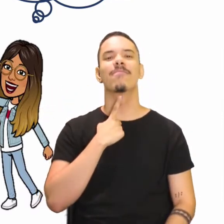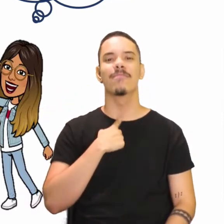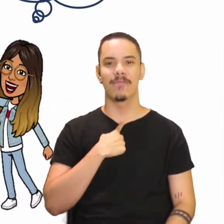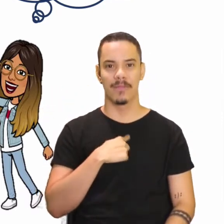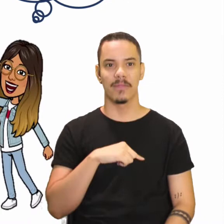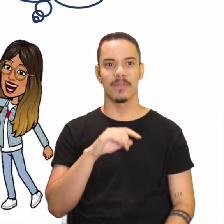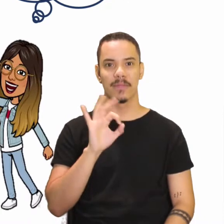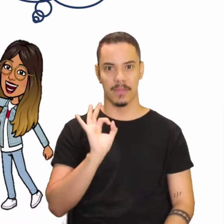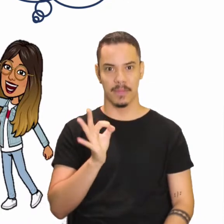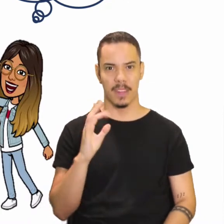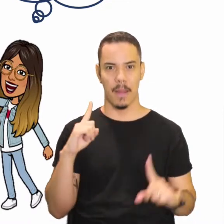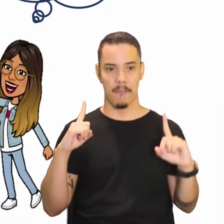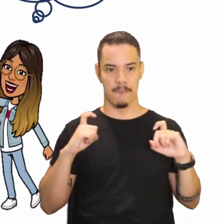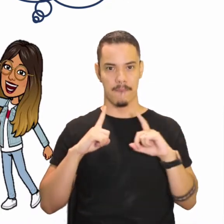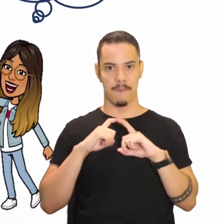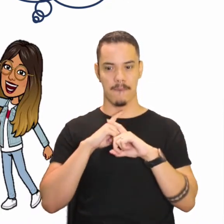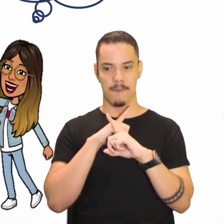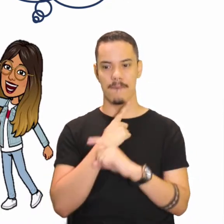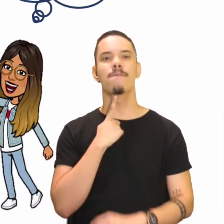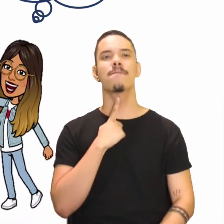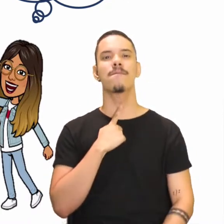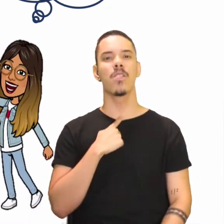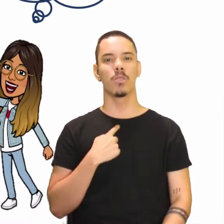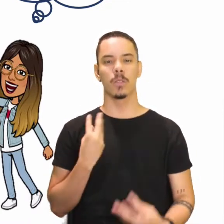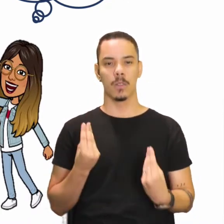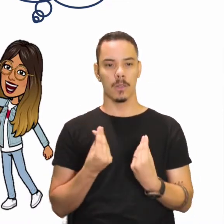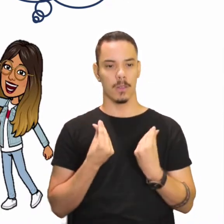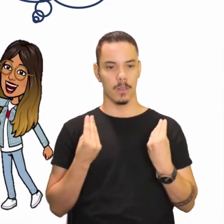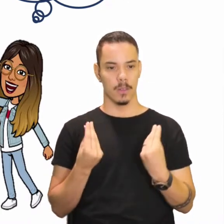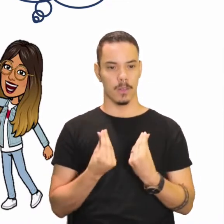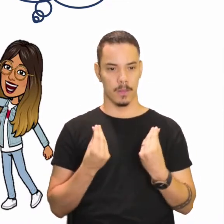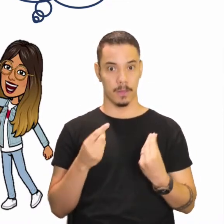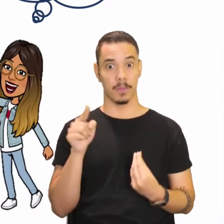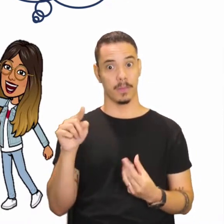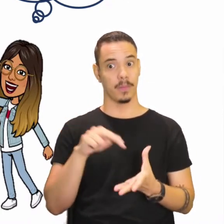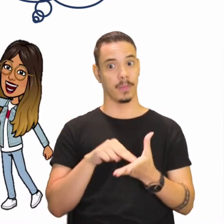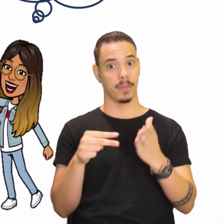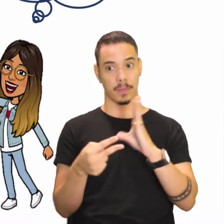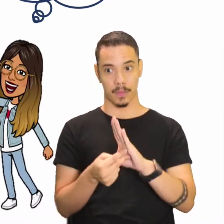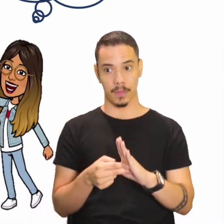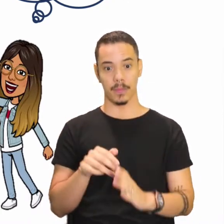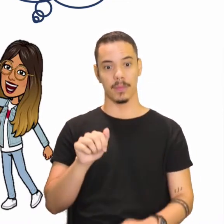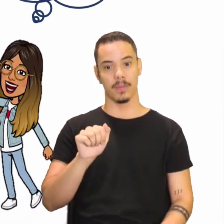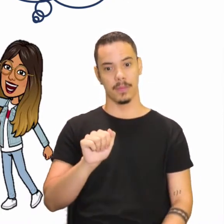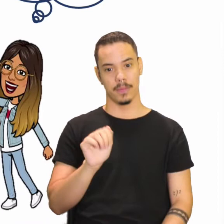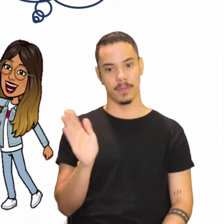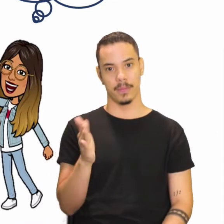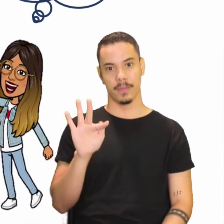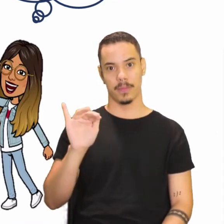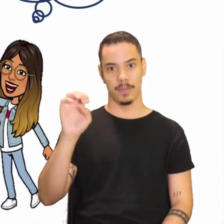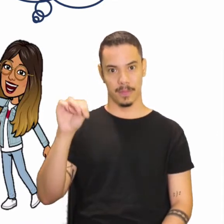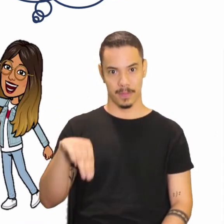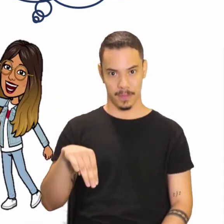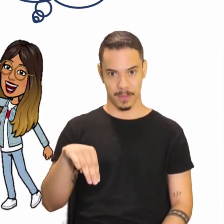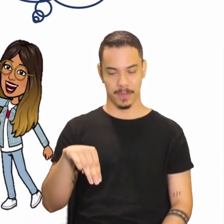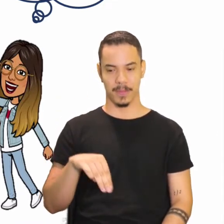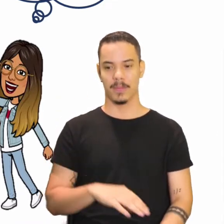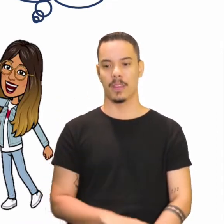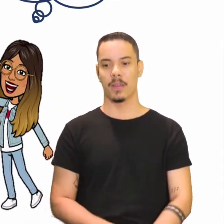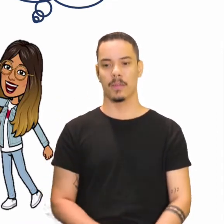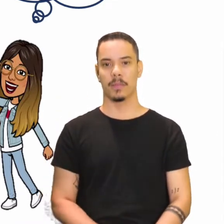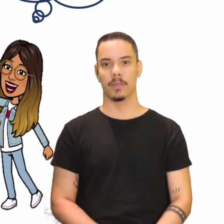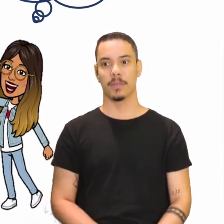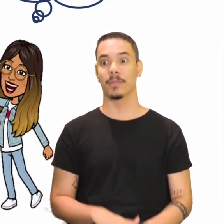vontade, desejo. Então, aqui nesse sentido aqui, o afim vai ficar separado. Tá ok?